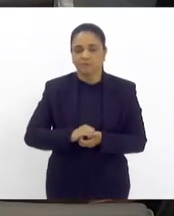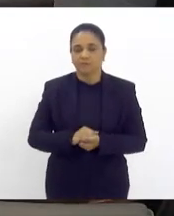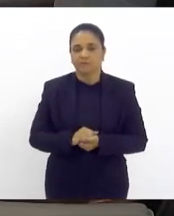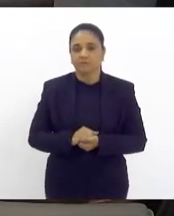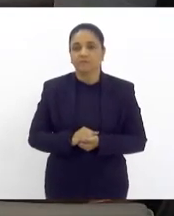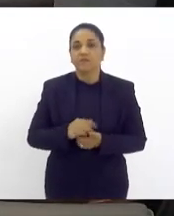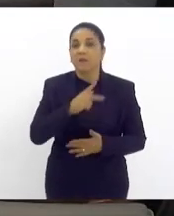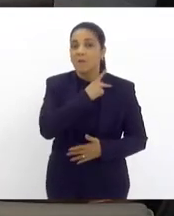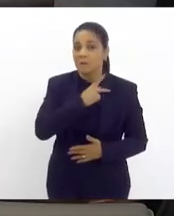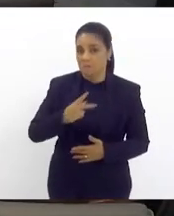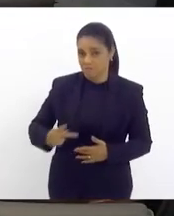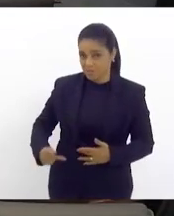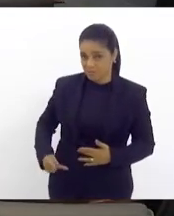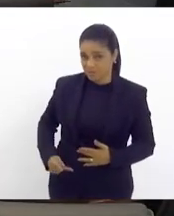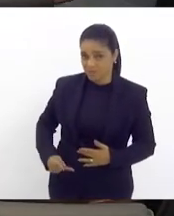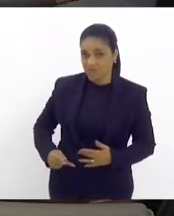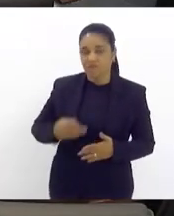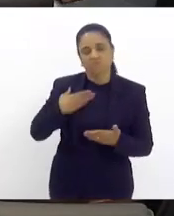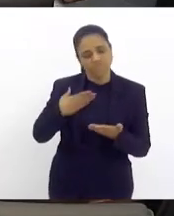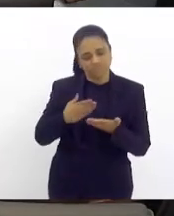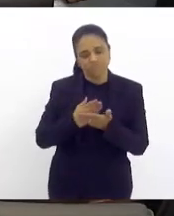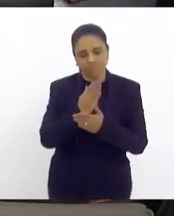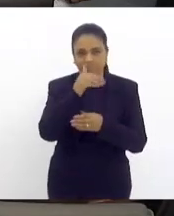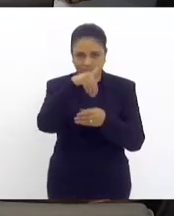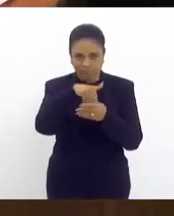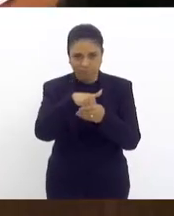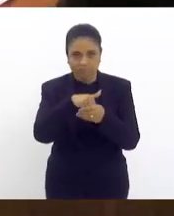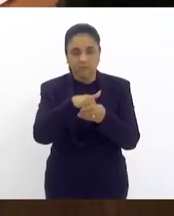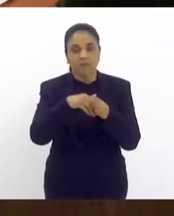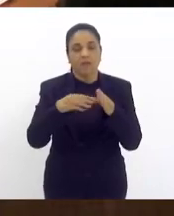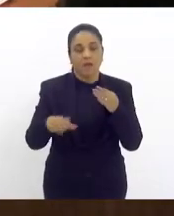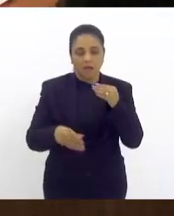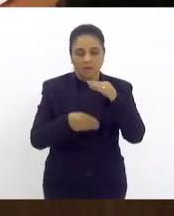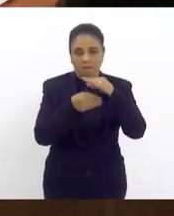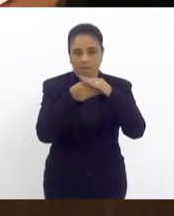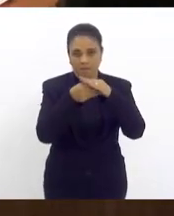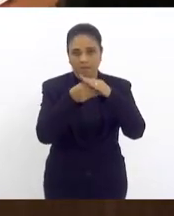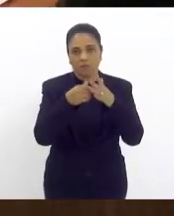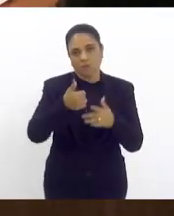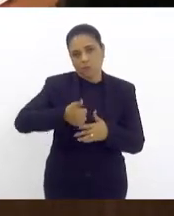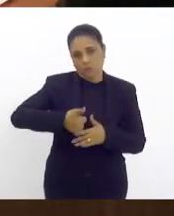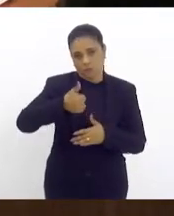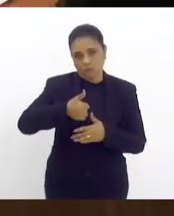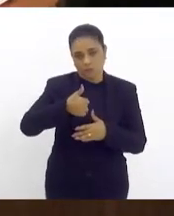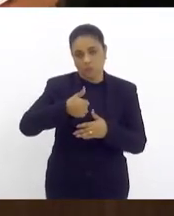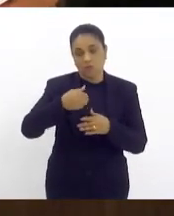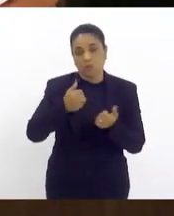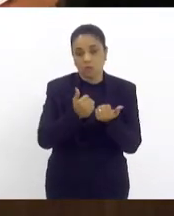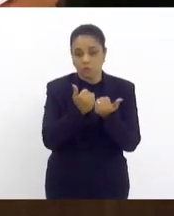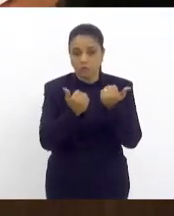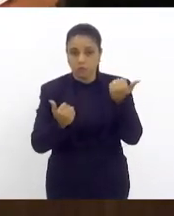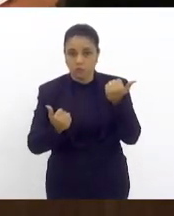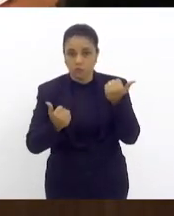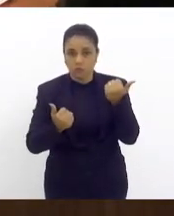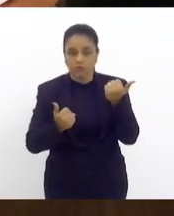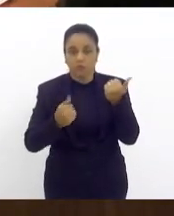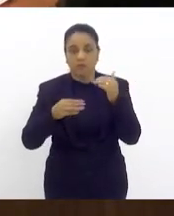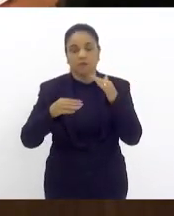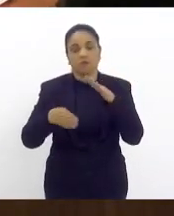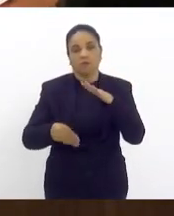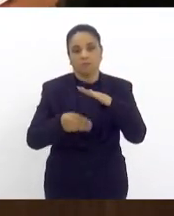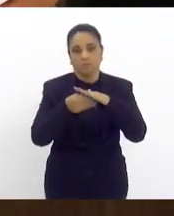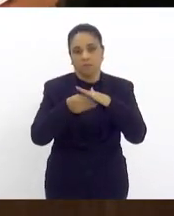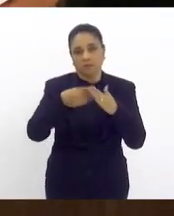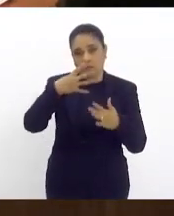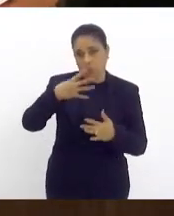senhor presidente o parecer é favorável a emenda número um favorável com submenda a emenda número 4